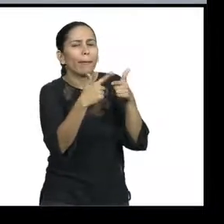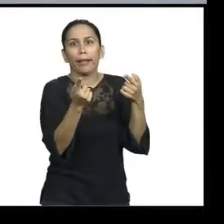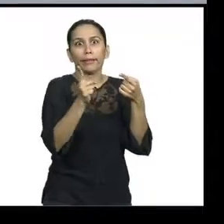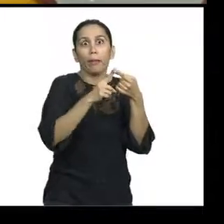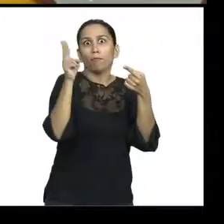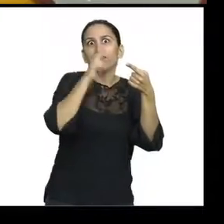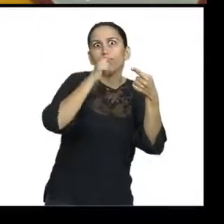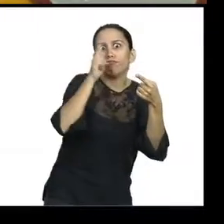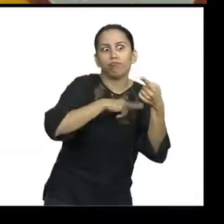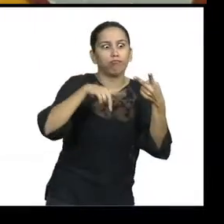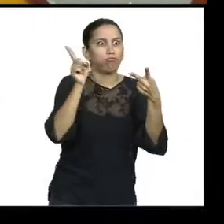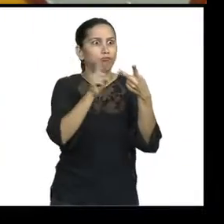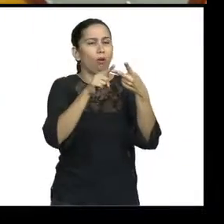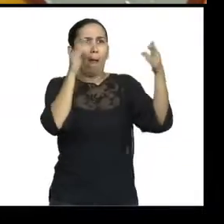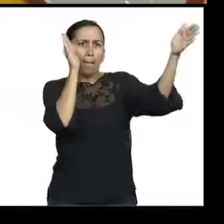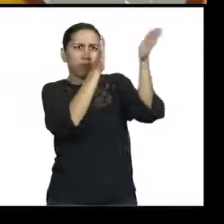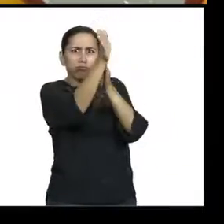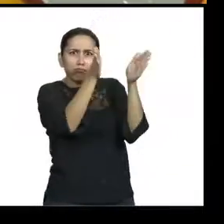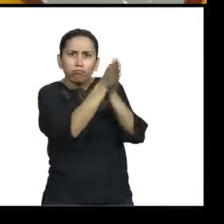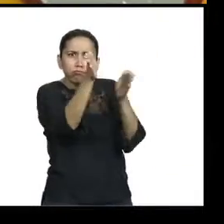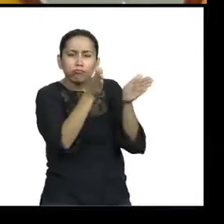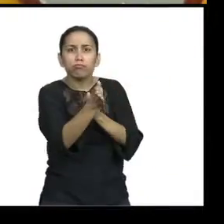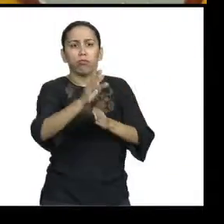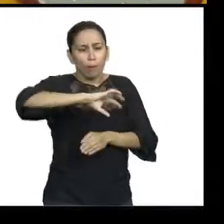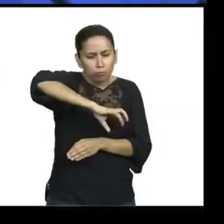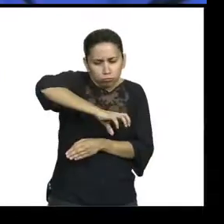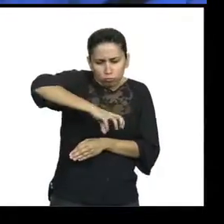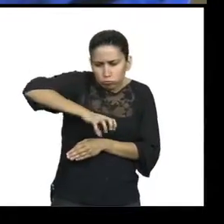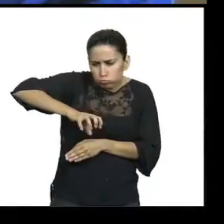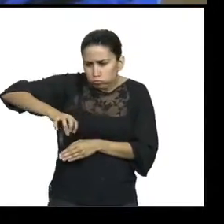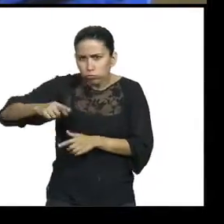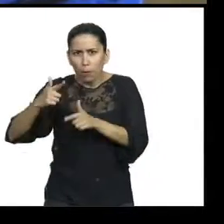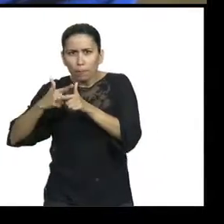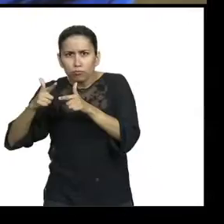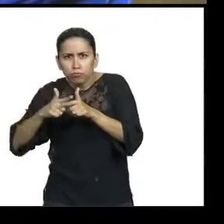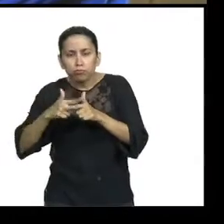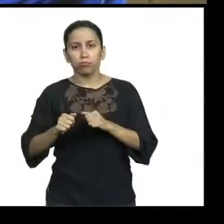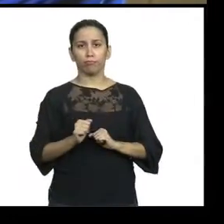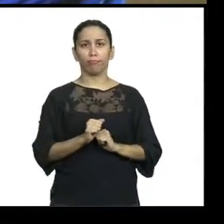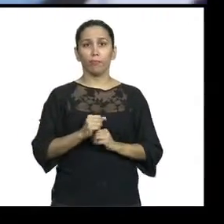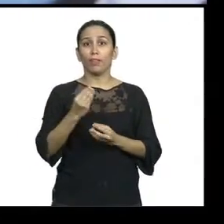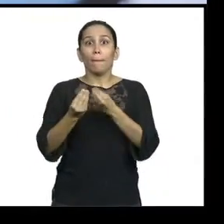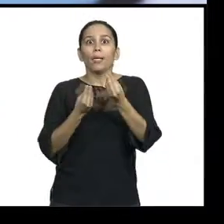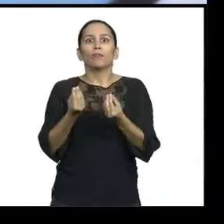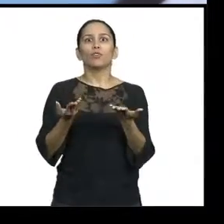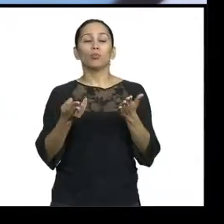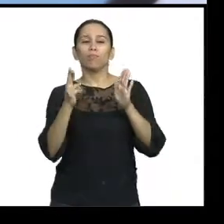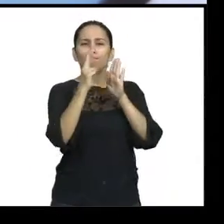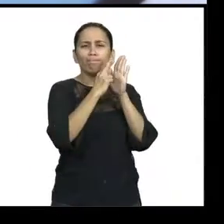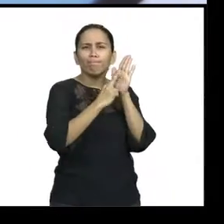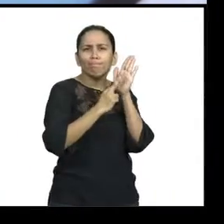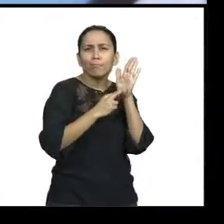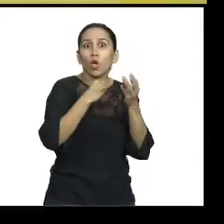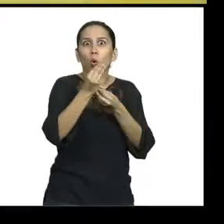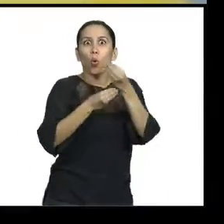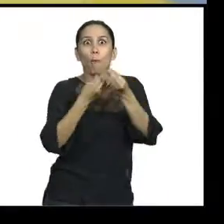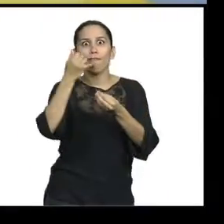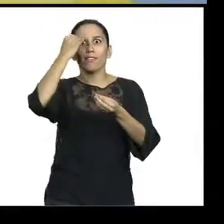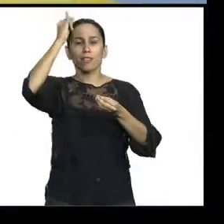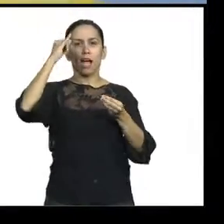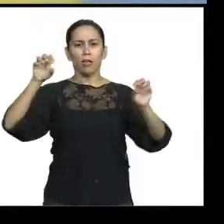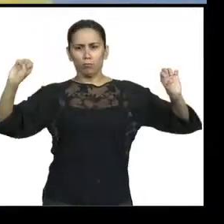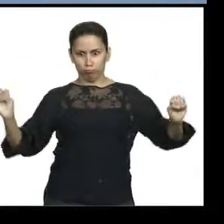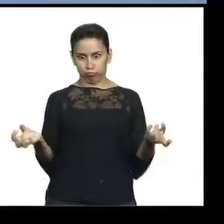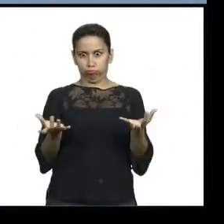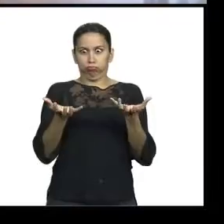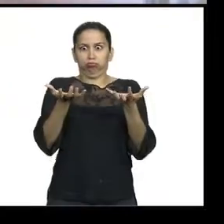evacuação da área, remoção das fontes de ignição, formas de reduzir a concentração de amônia e medidas para conter